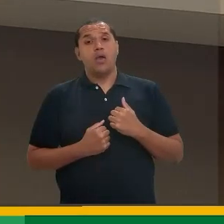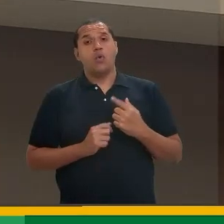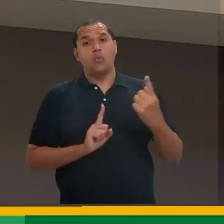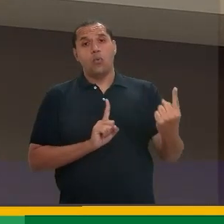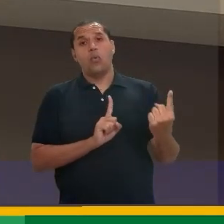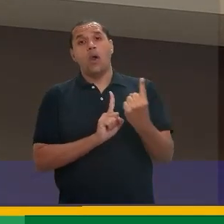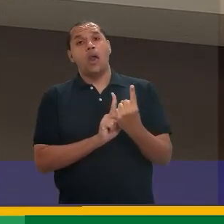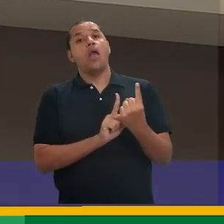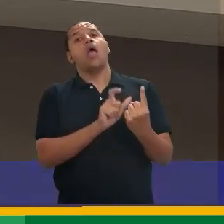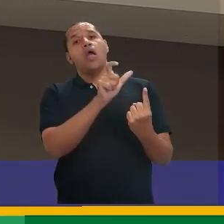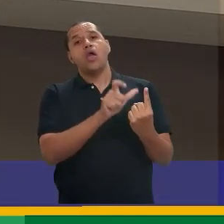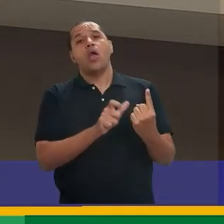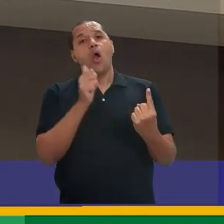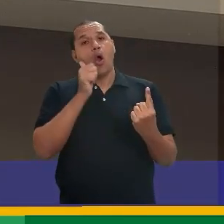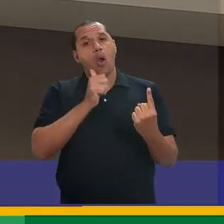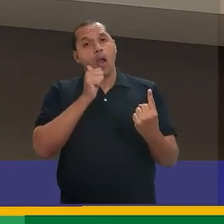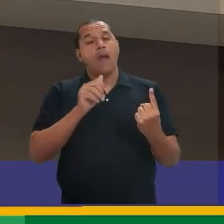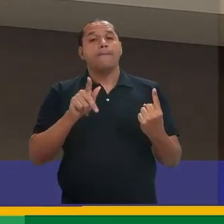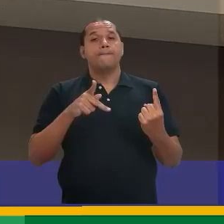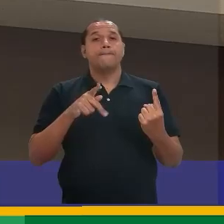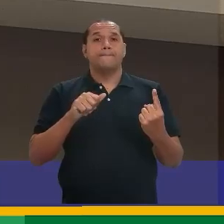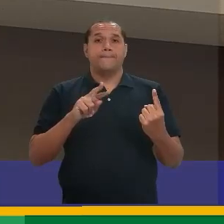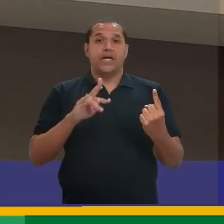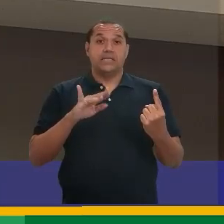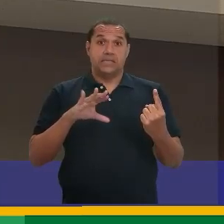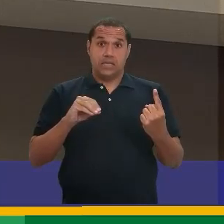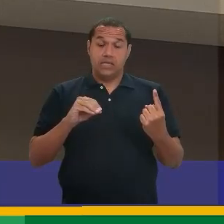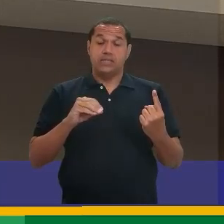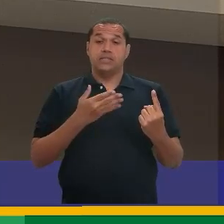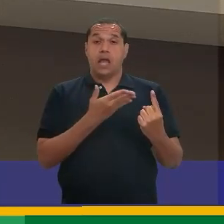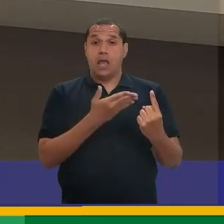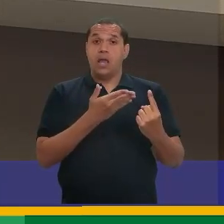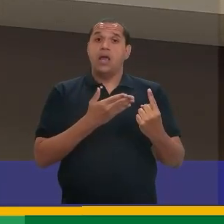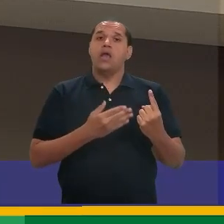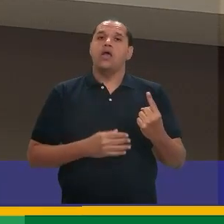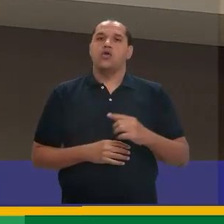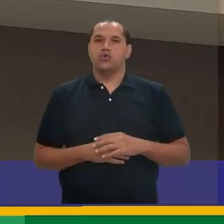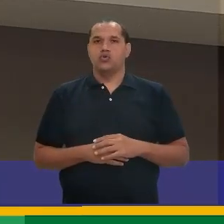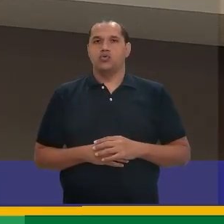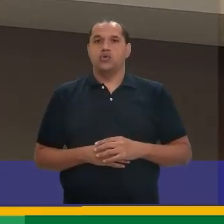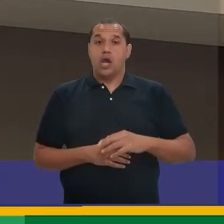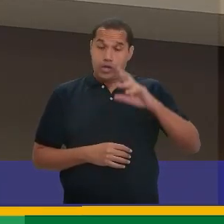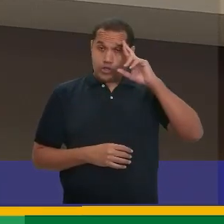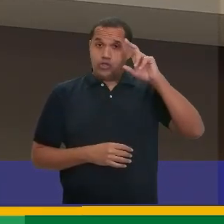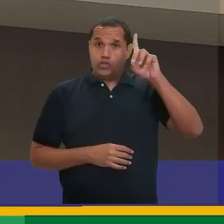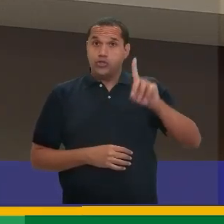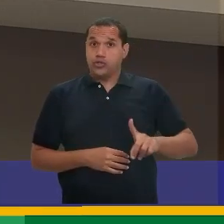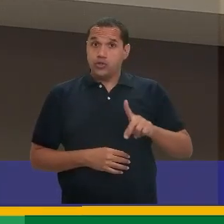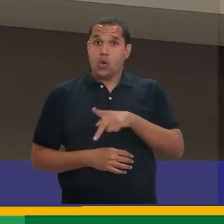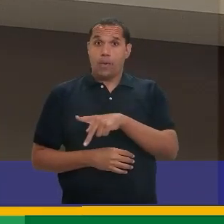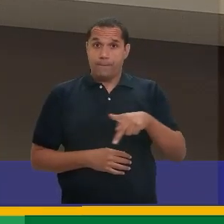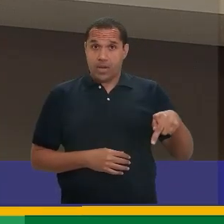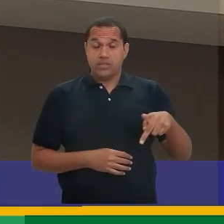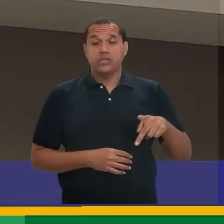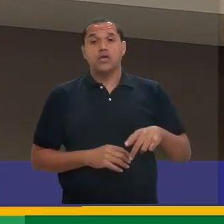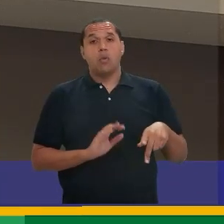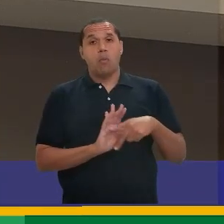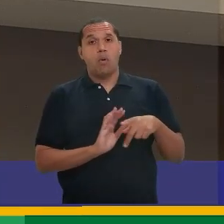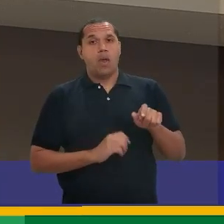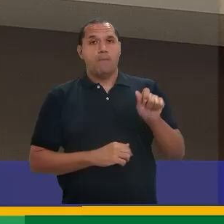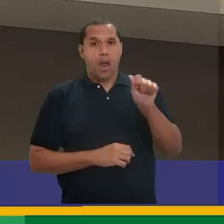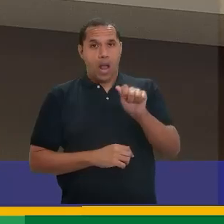Patrícia beol ela é uma das diretoras a presidente da associação